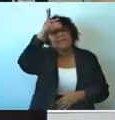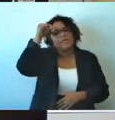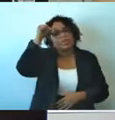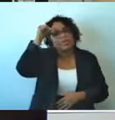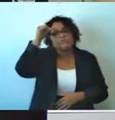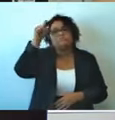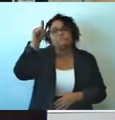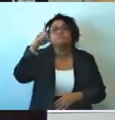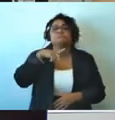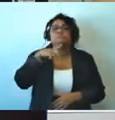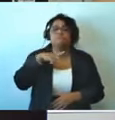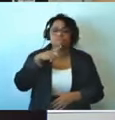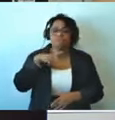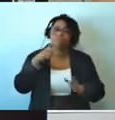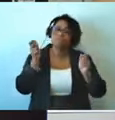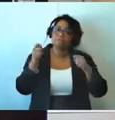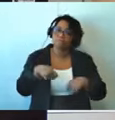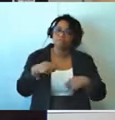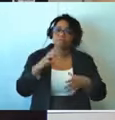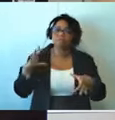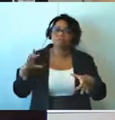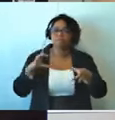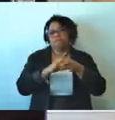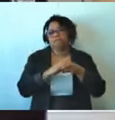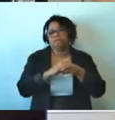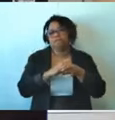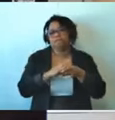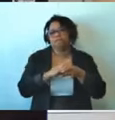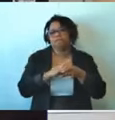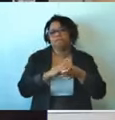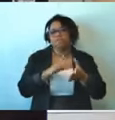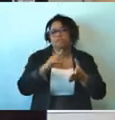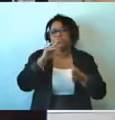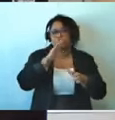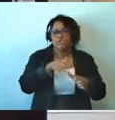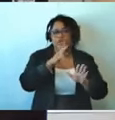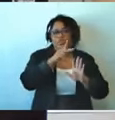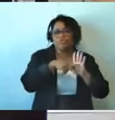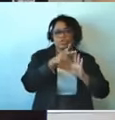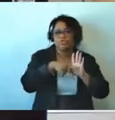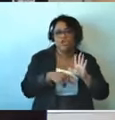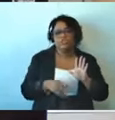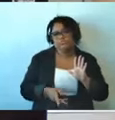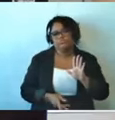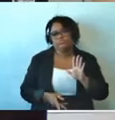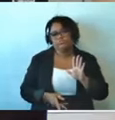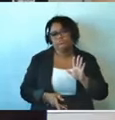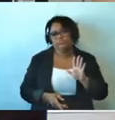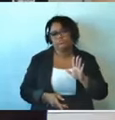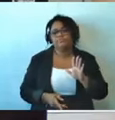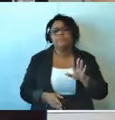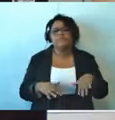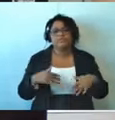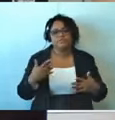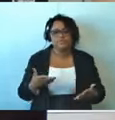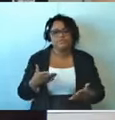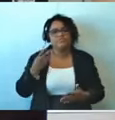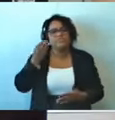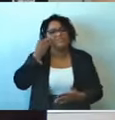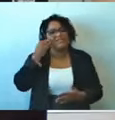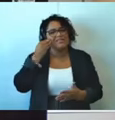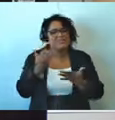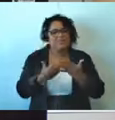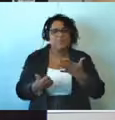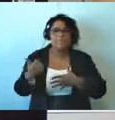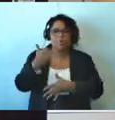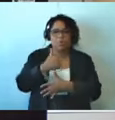conjugar esse elemento no projeto? Né? Então a gente está aqui buscando, de fato, essa priorização, mas sabemos que